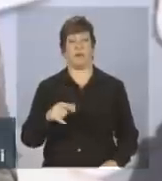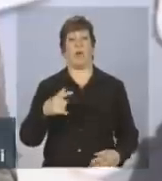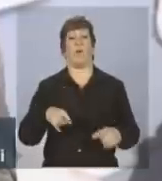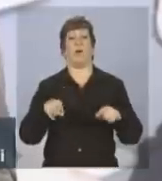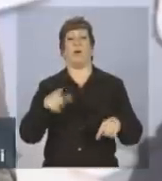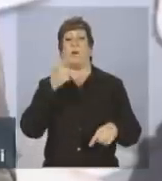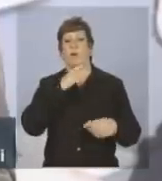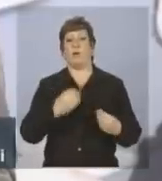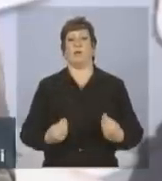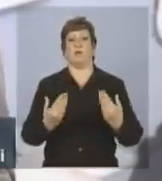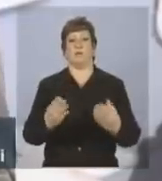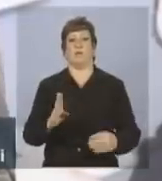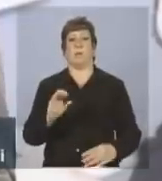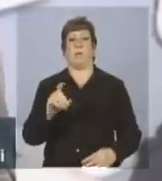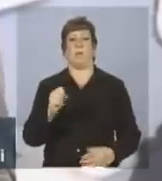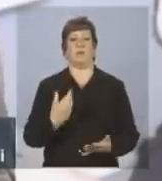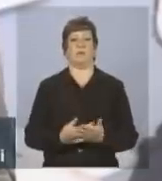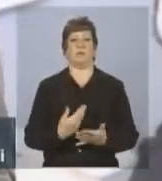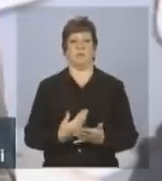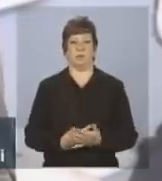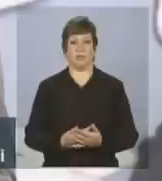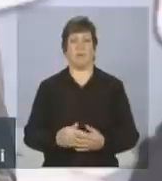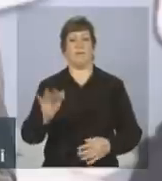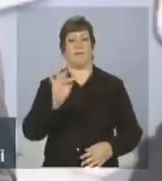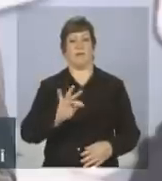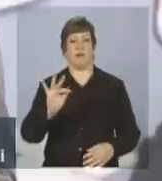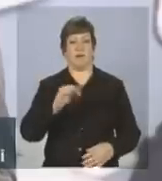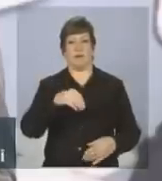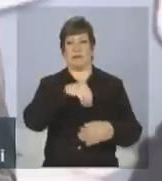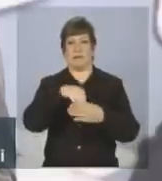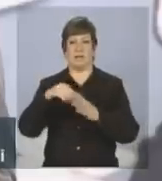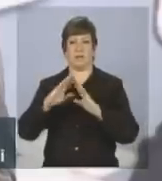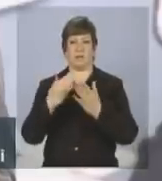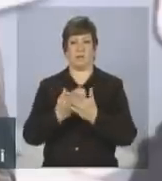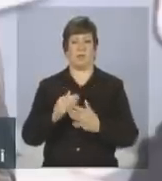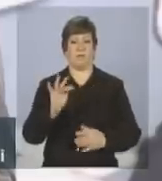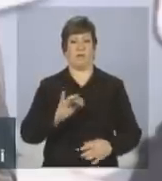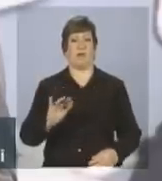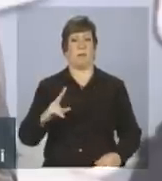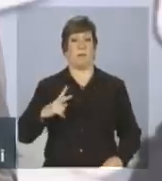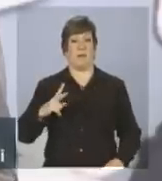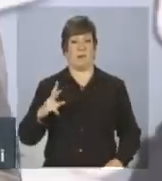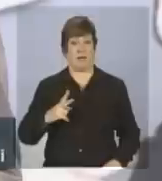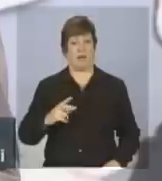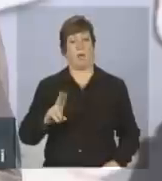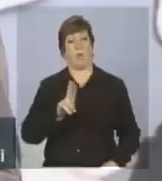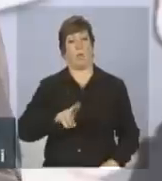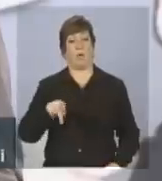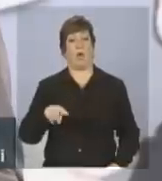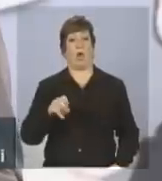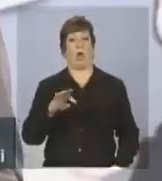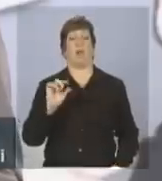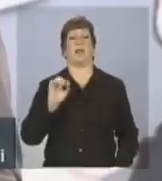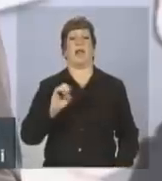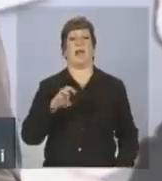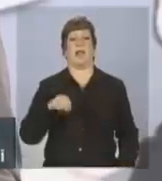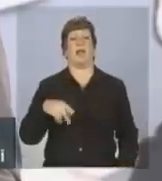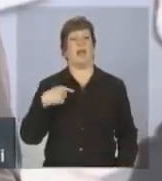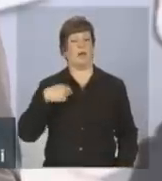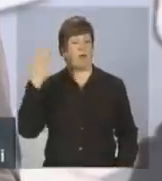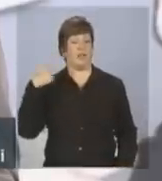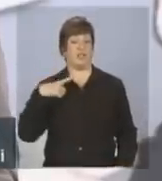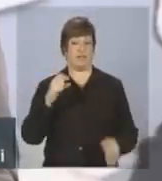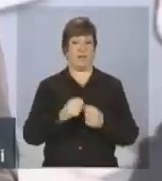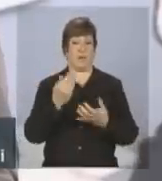concederia bolsas de estudo de ensino superior em instituições privadas, utilizando a nota do Enem, exame que eu havia realizado achando que não teria